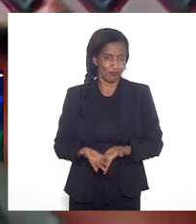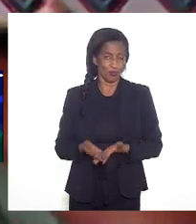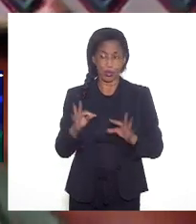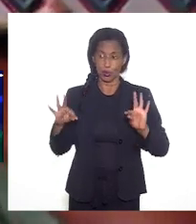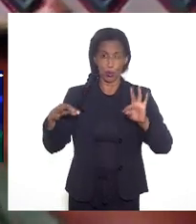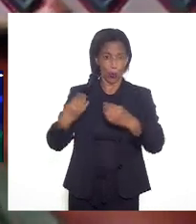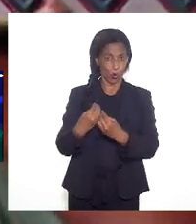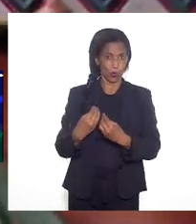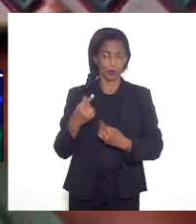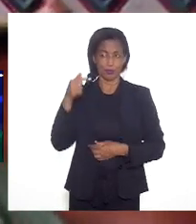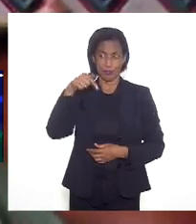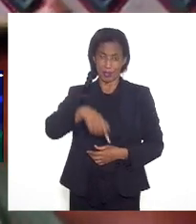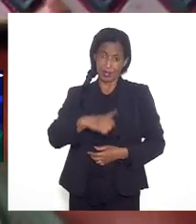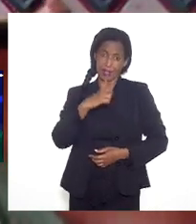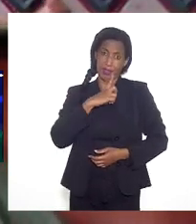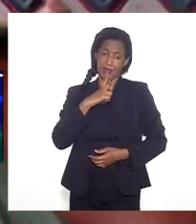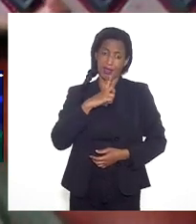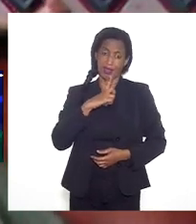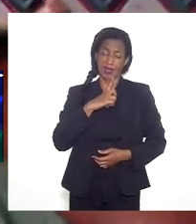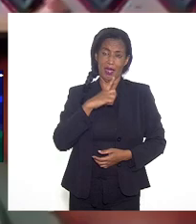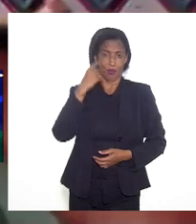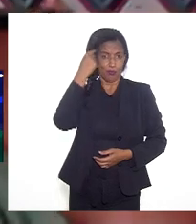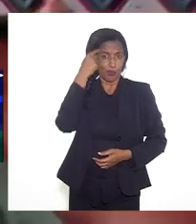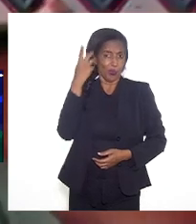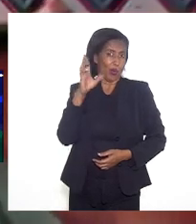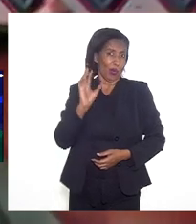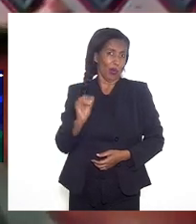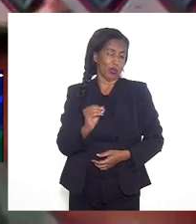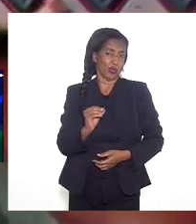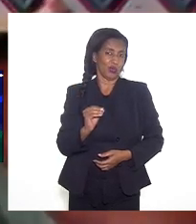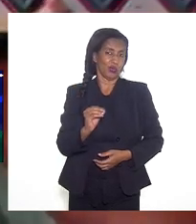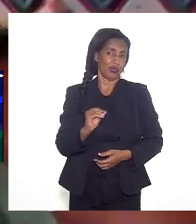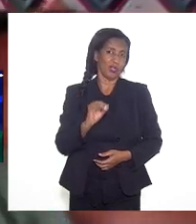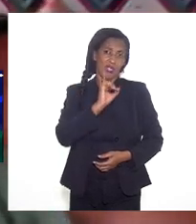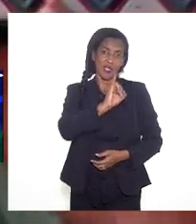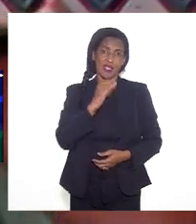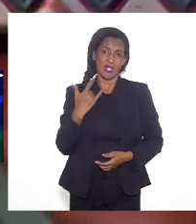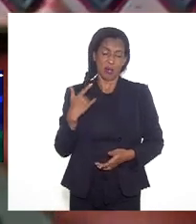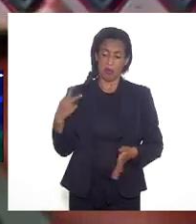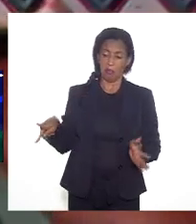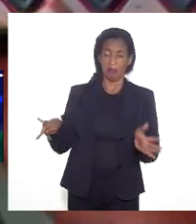todas aqui têm cunho ideológico, senão não seríamos